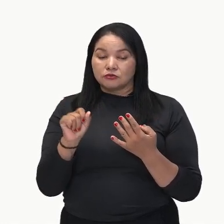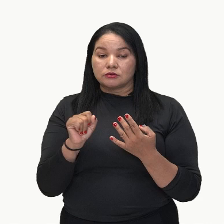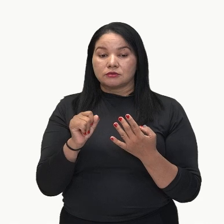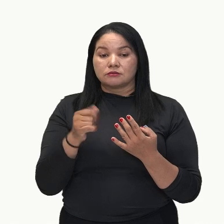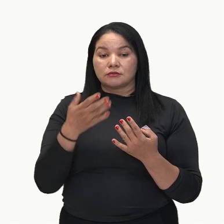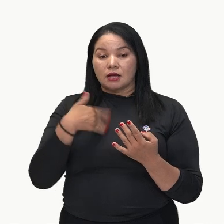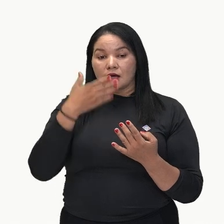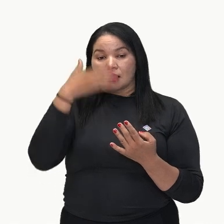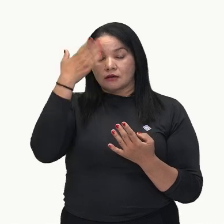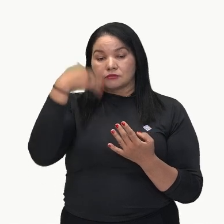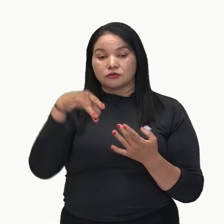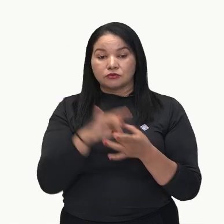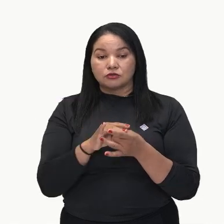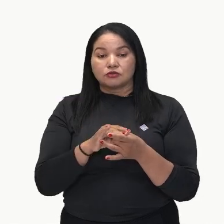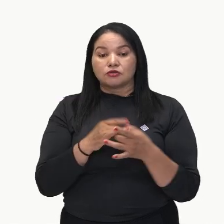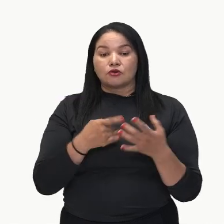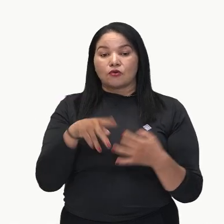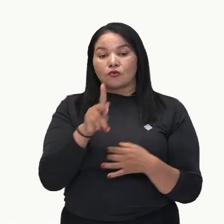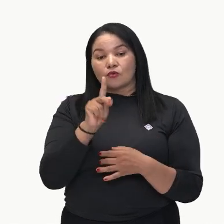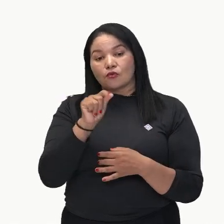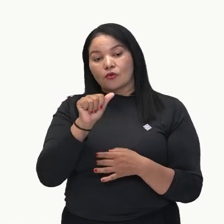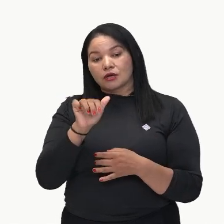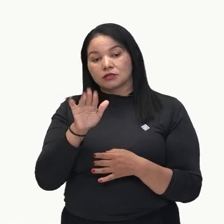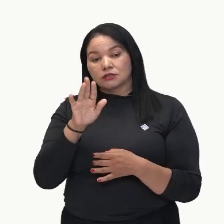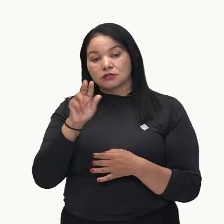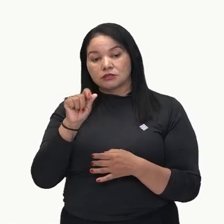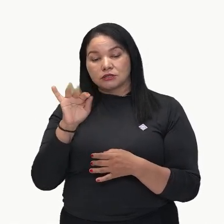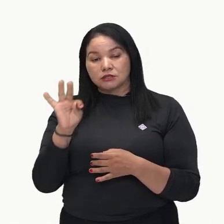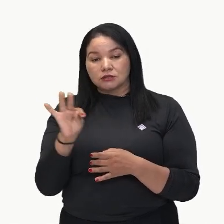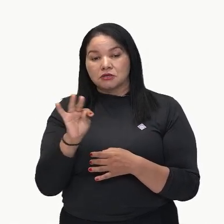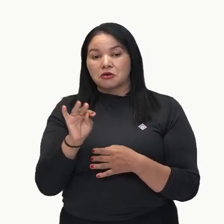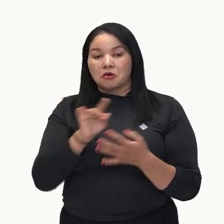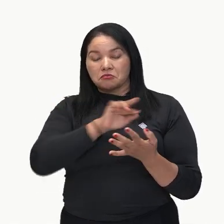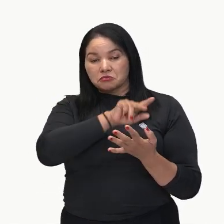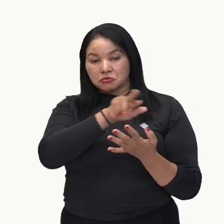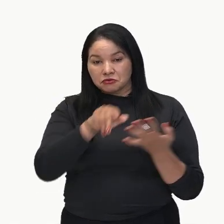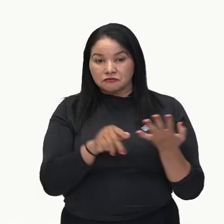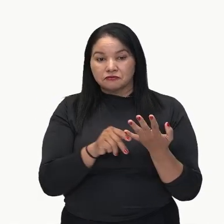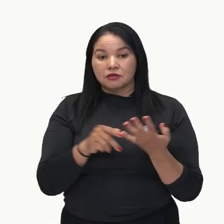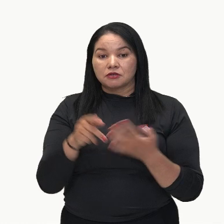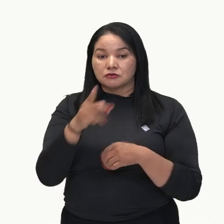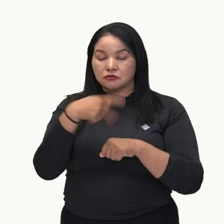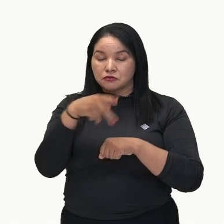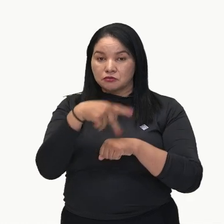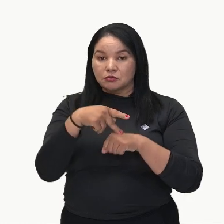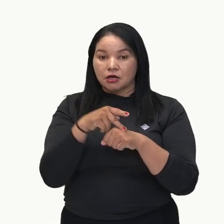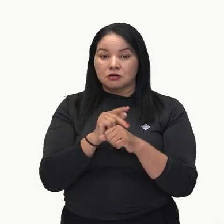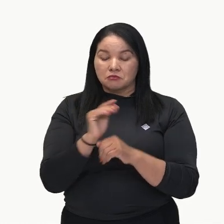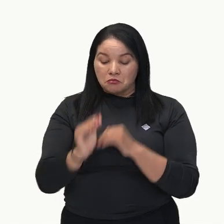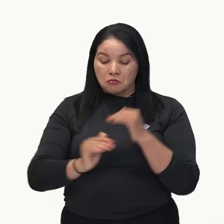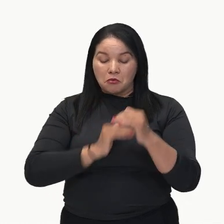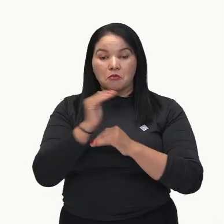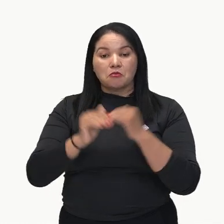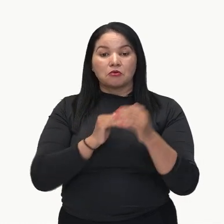Kuwait, Catar, Omã. Então, vocês podem observar esses países tendo grande destaque. A